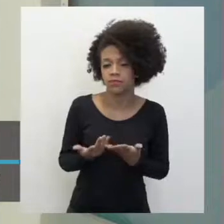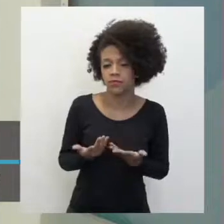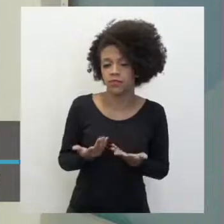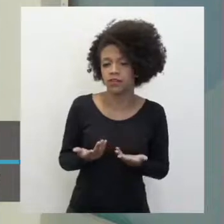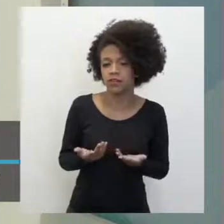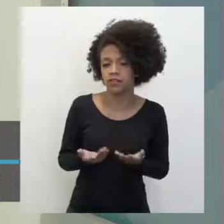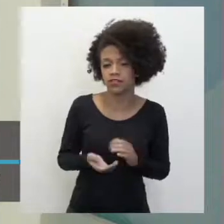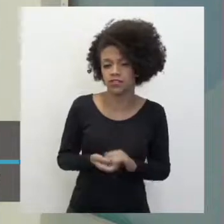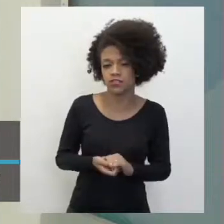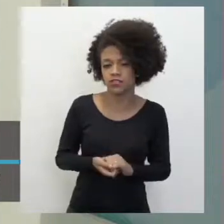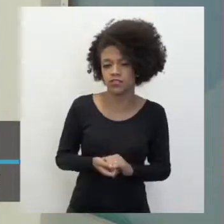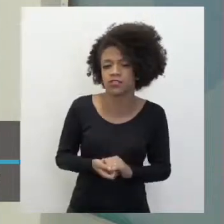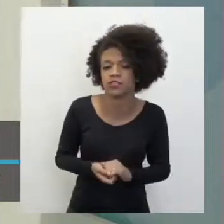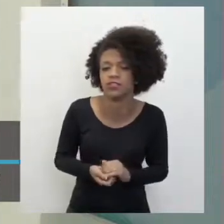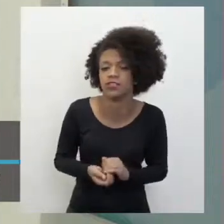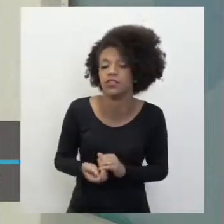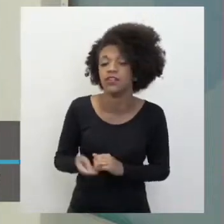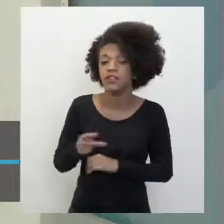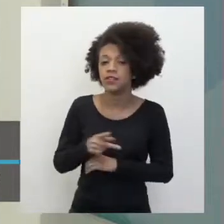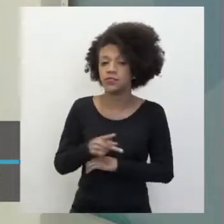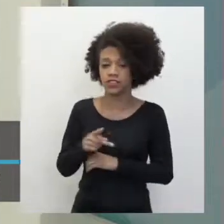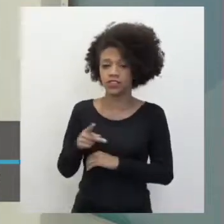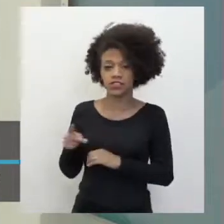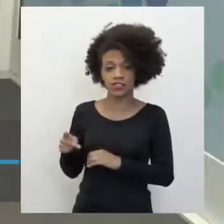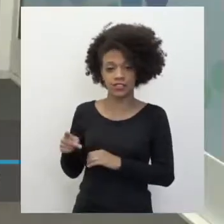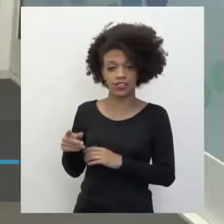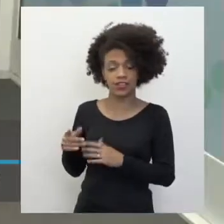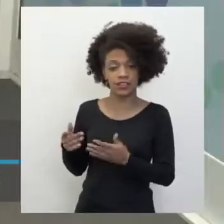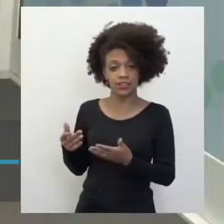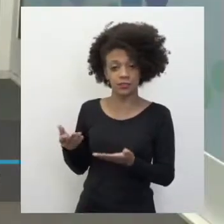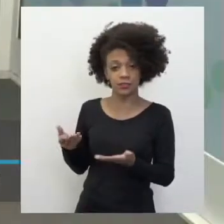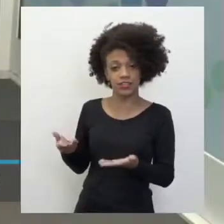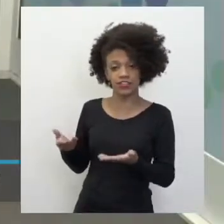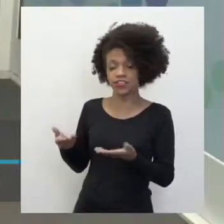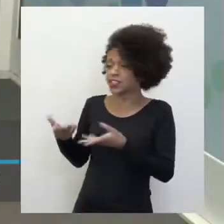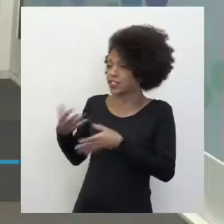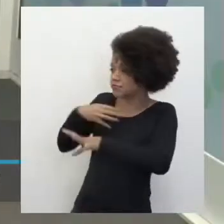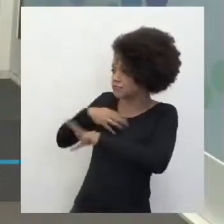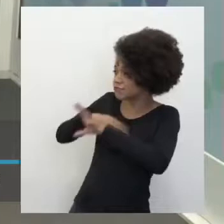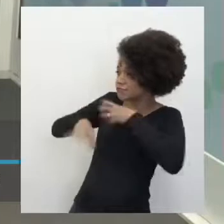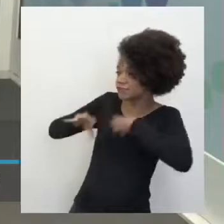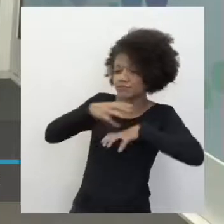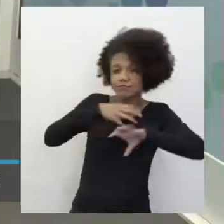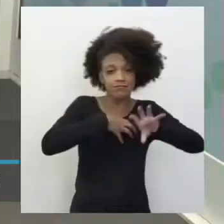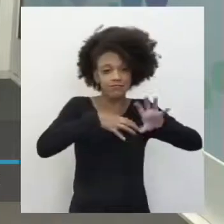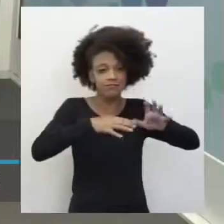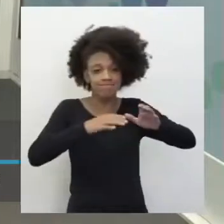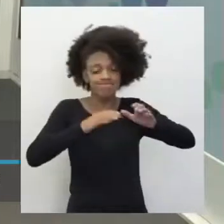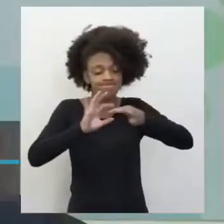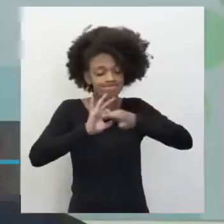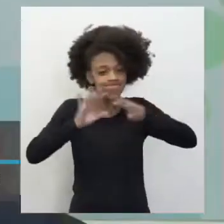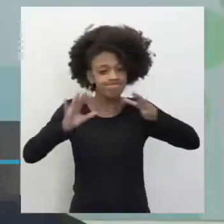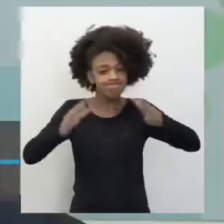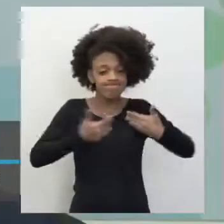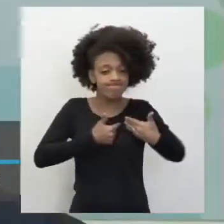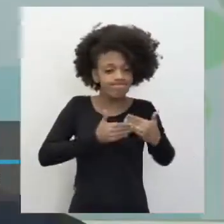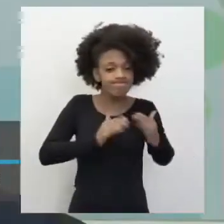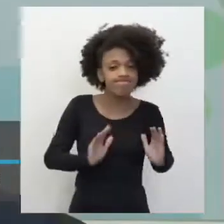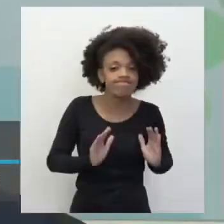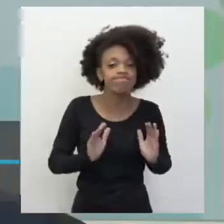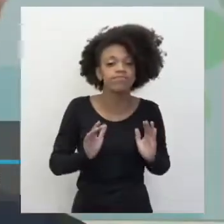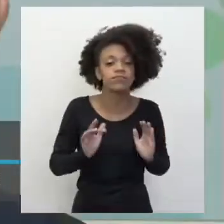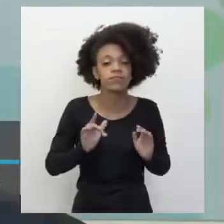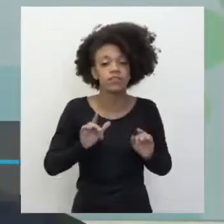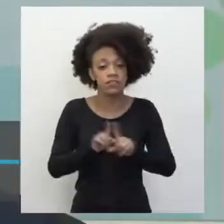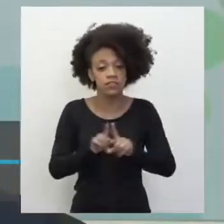que se tenha mais tolerância. Sim. Né? E a Promar, você colocou ampliação de conhecimento cultural. Sim, né? Muito Porque bom. a gente também amplia